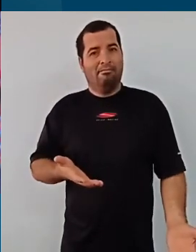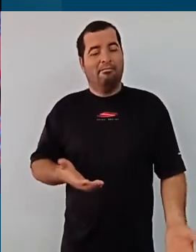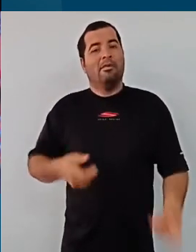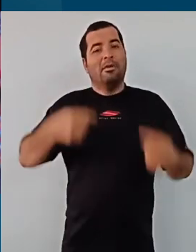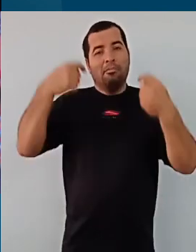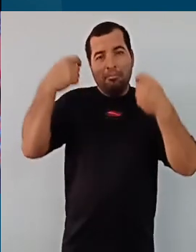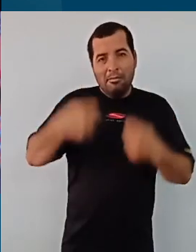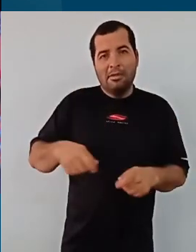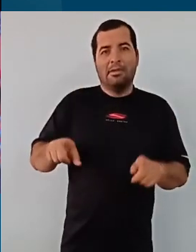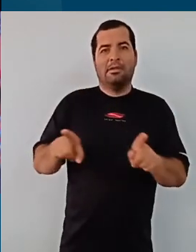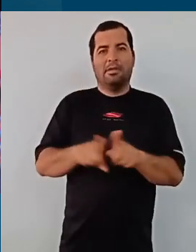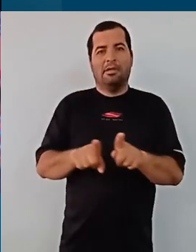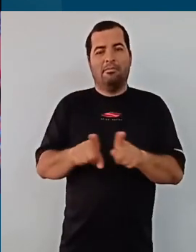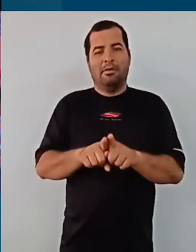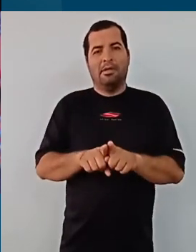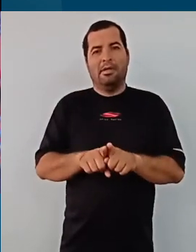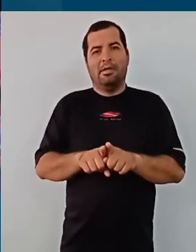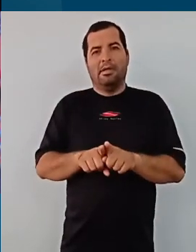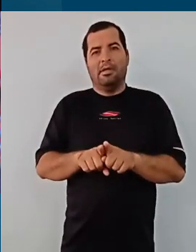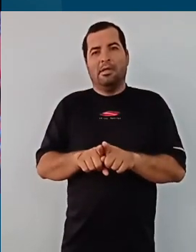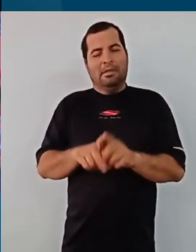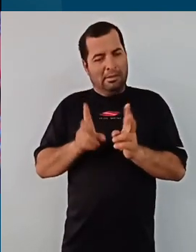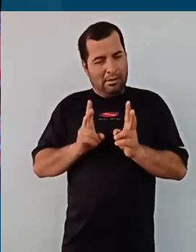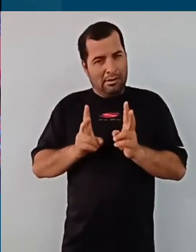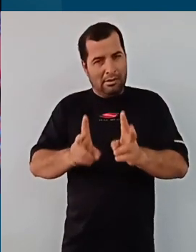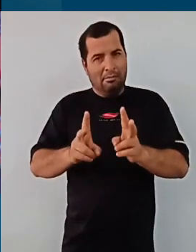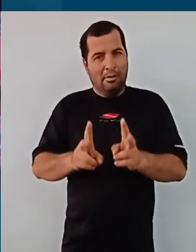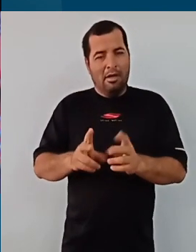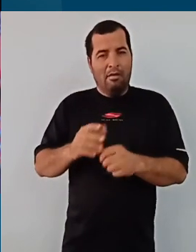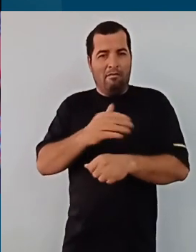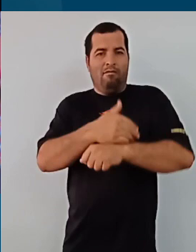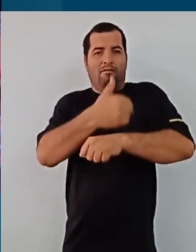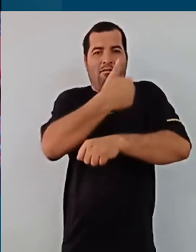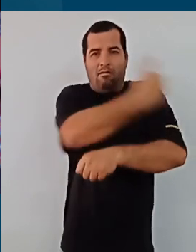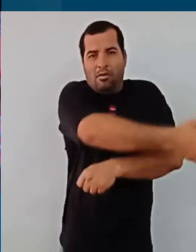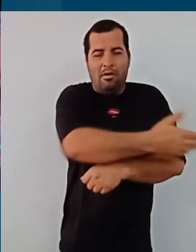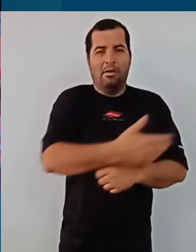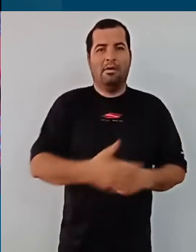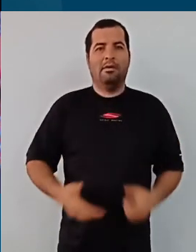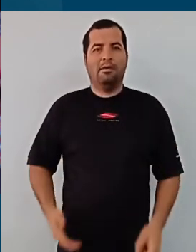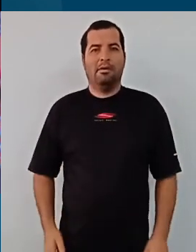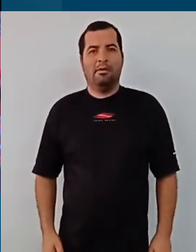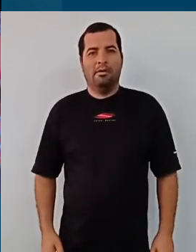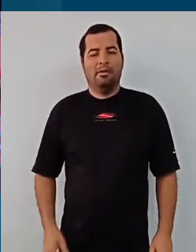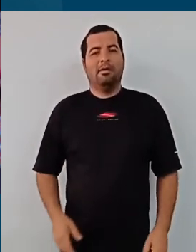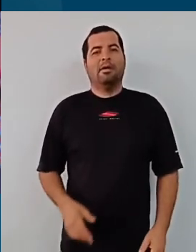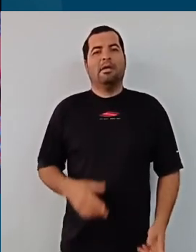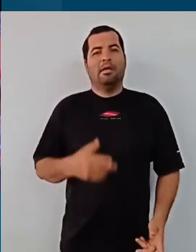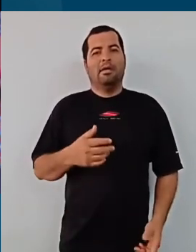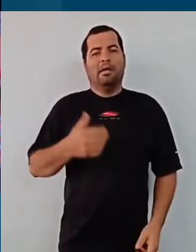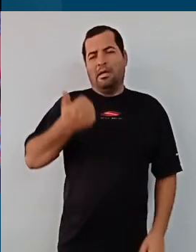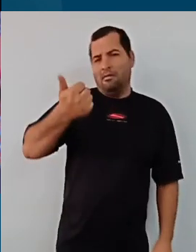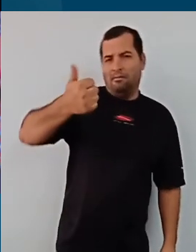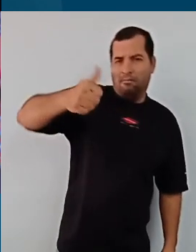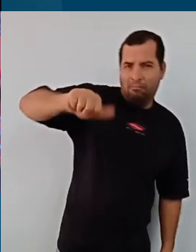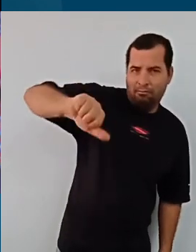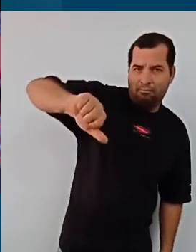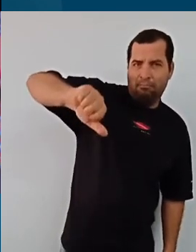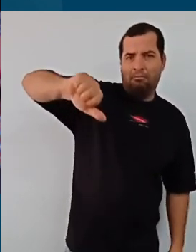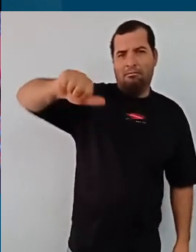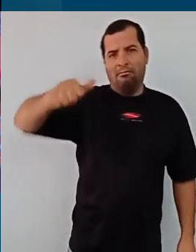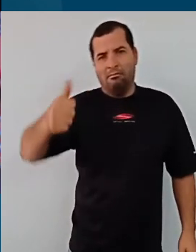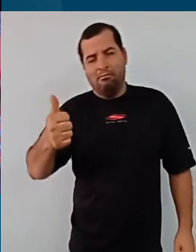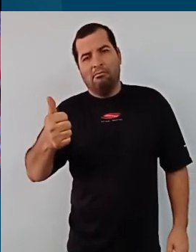né, de um acerto ali que está muito voltado para esse externo, para uma avaliação que é